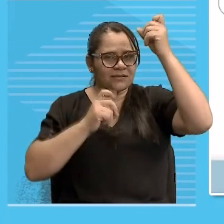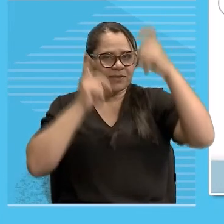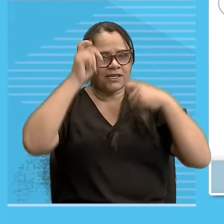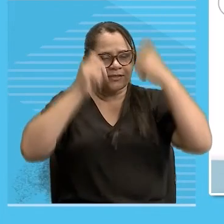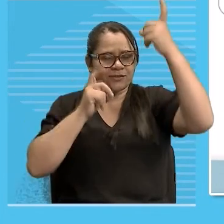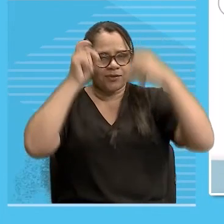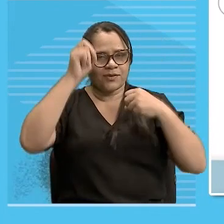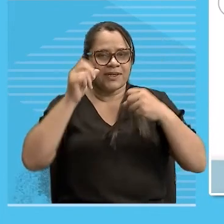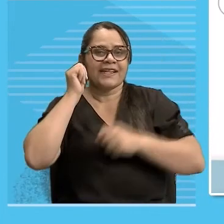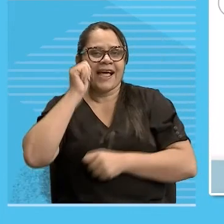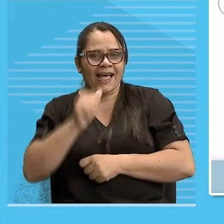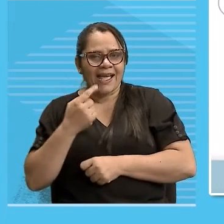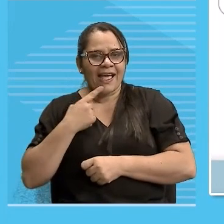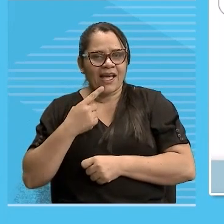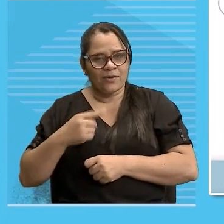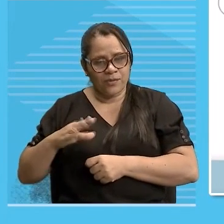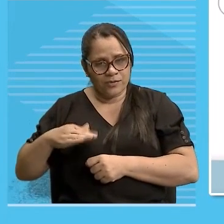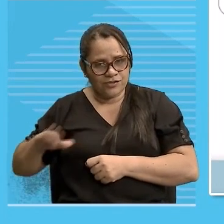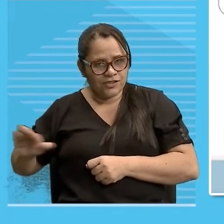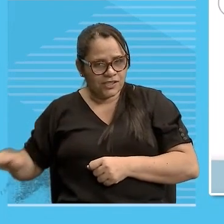garotinha ao movimento corporal?